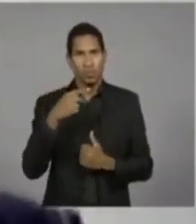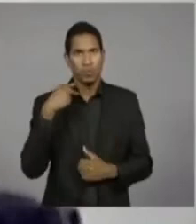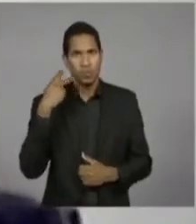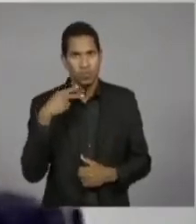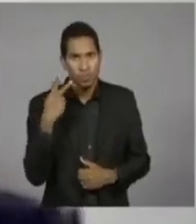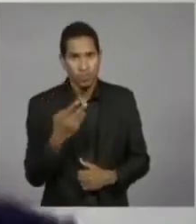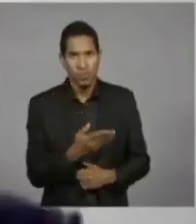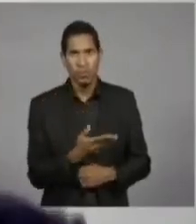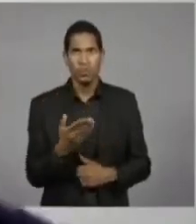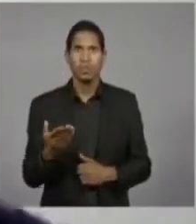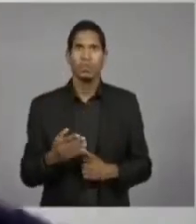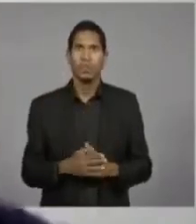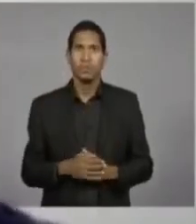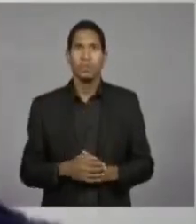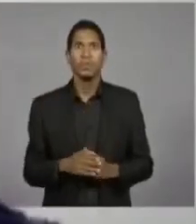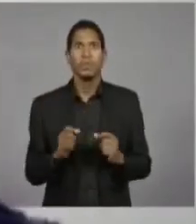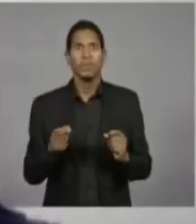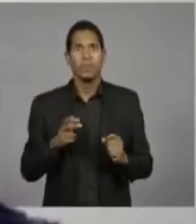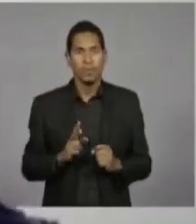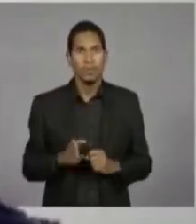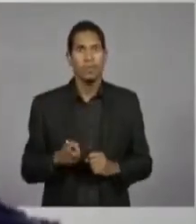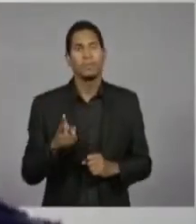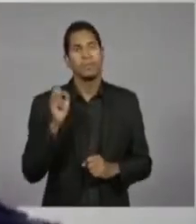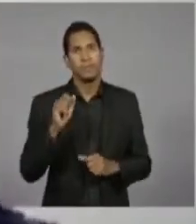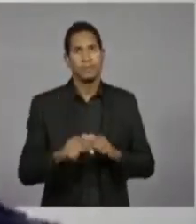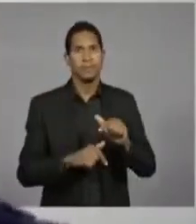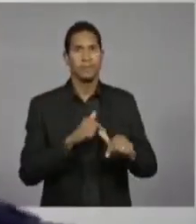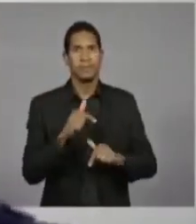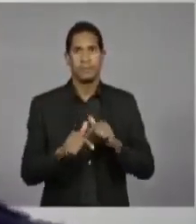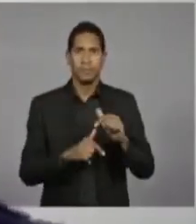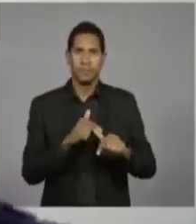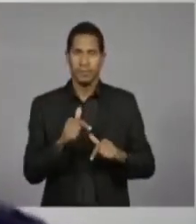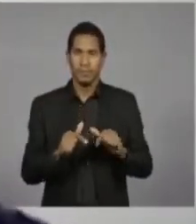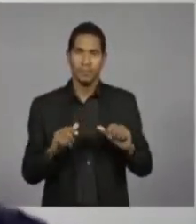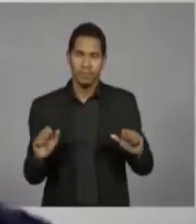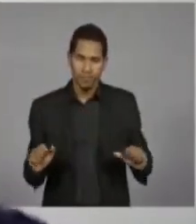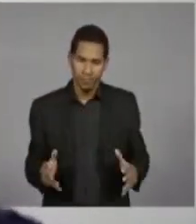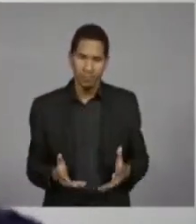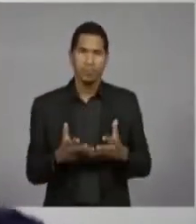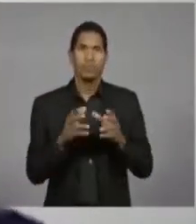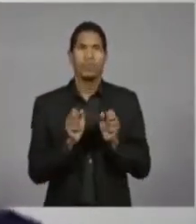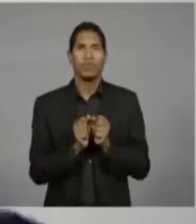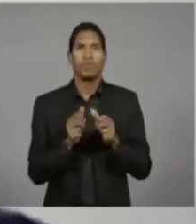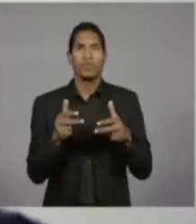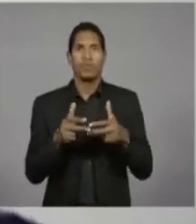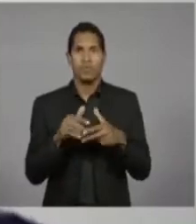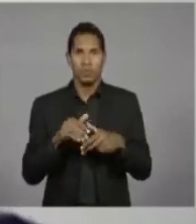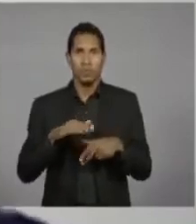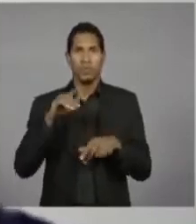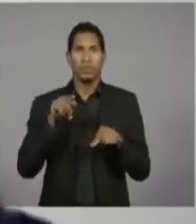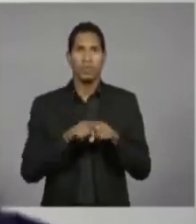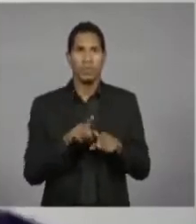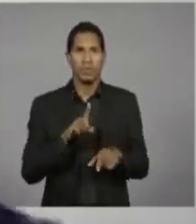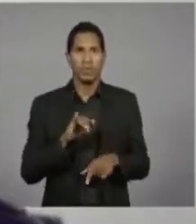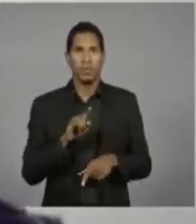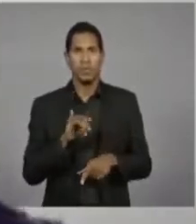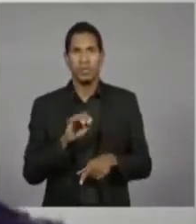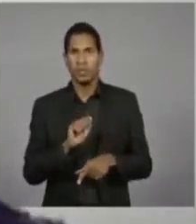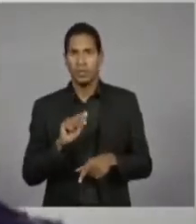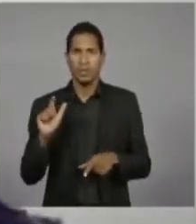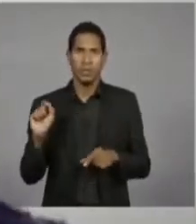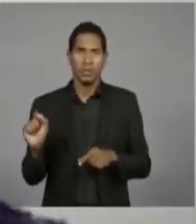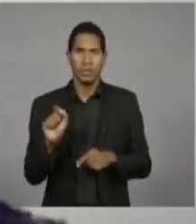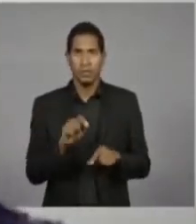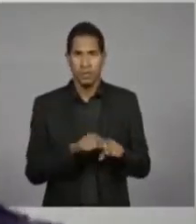próximos vereadores, que continuem trabalhando por uma Câmara cada vez mais digital, o